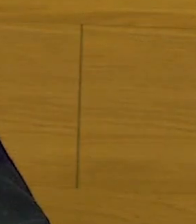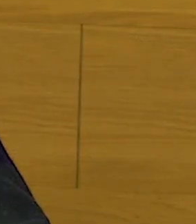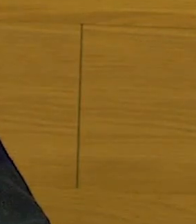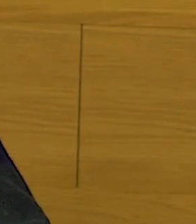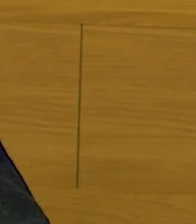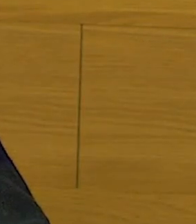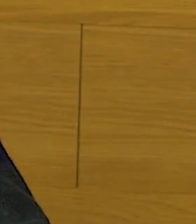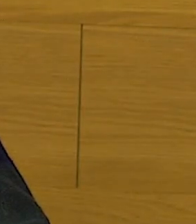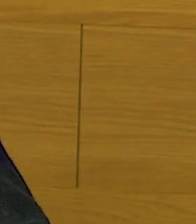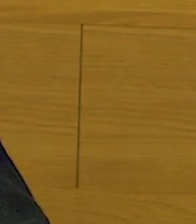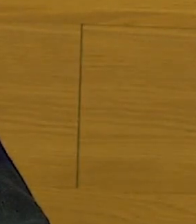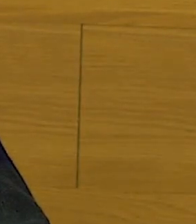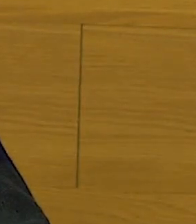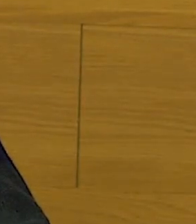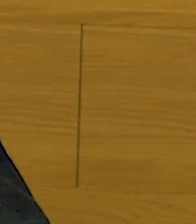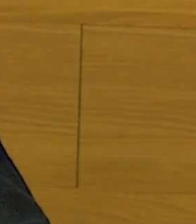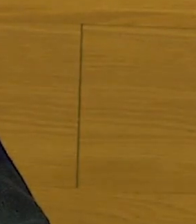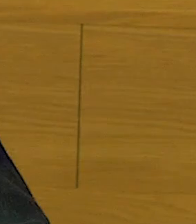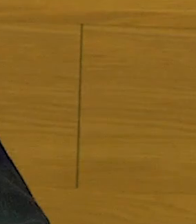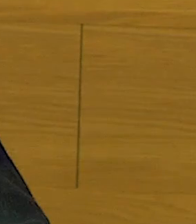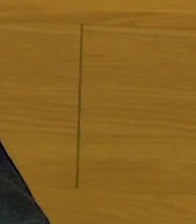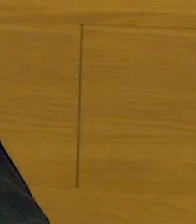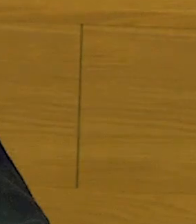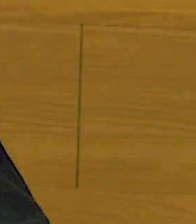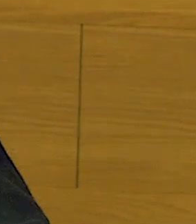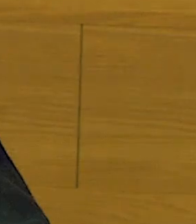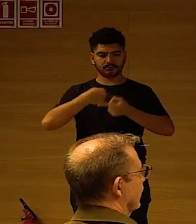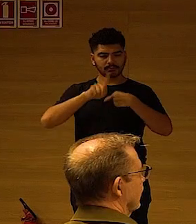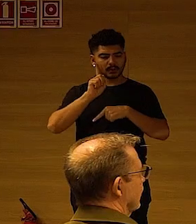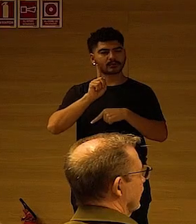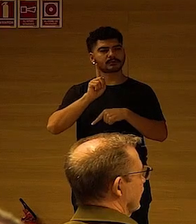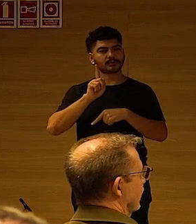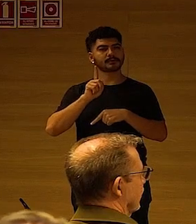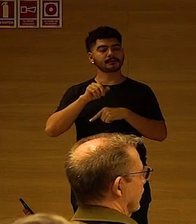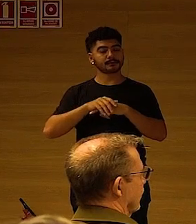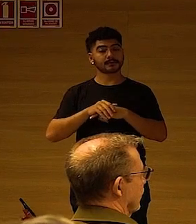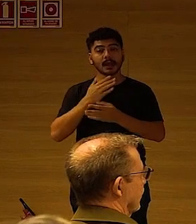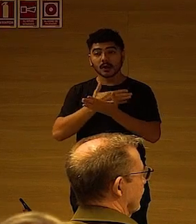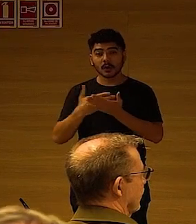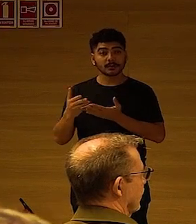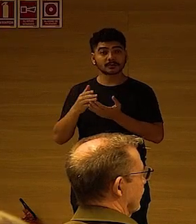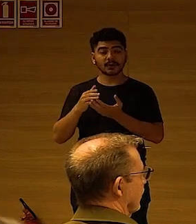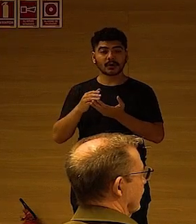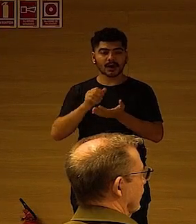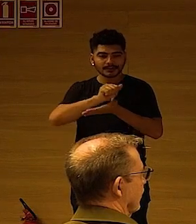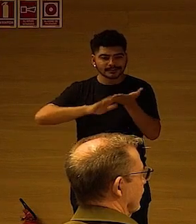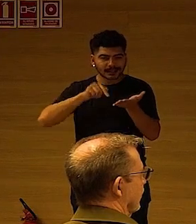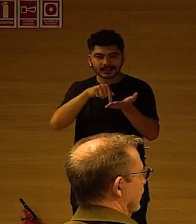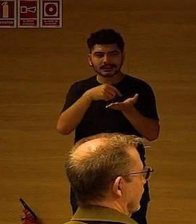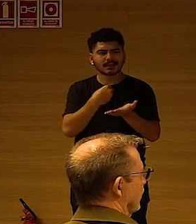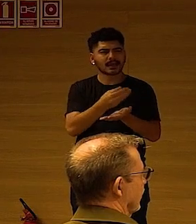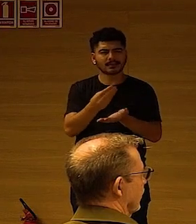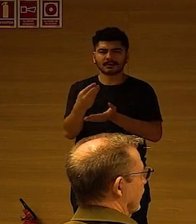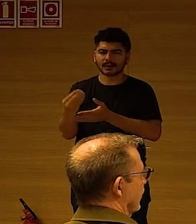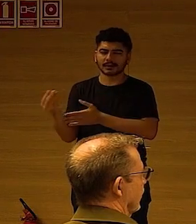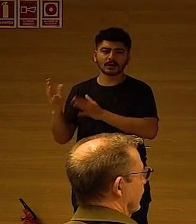minha transformação como autor, ele passou a dar esse exercício para todo mundo. Que era uma coisa muito simples, era você chegar,